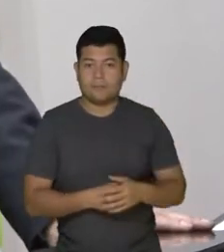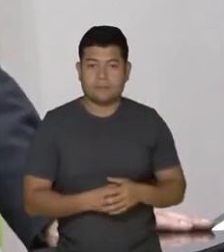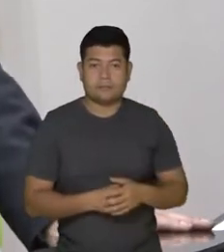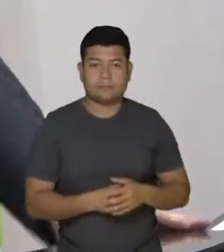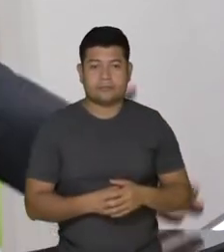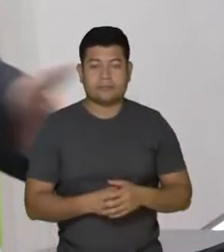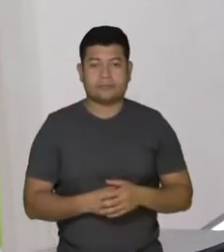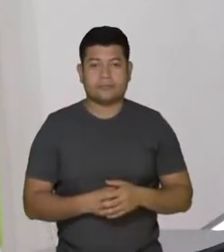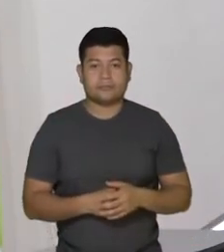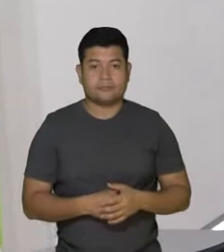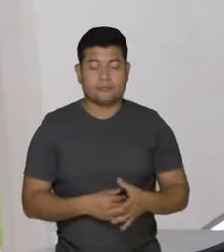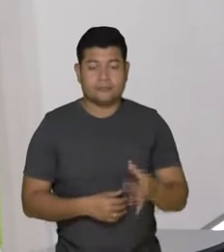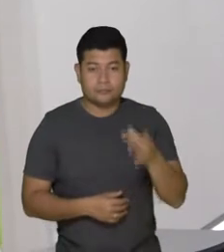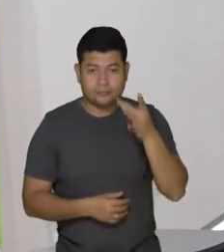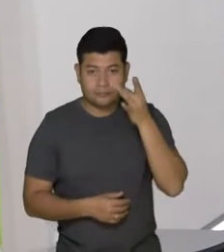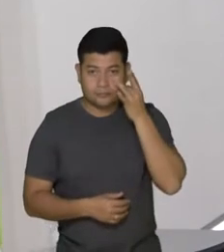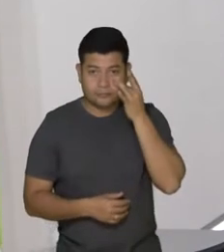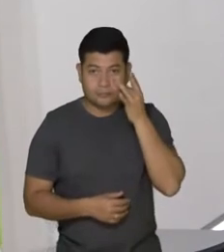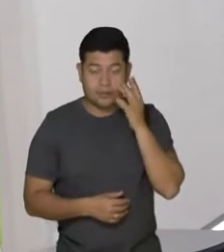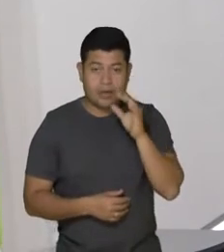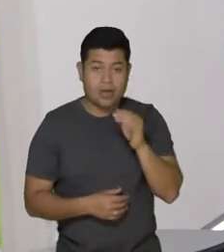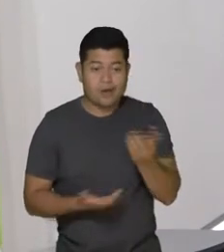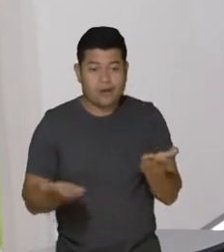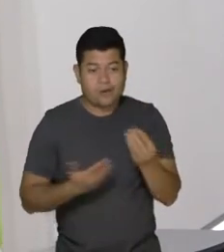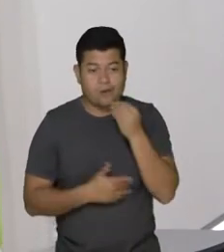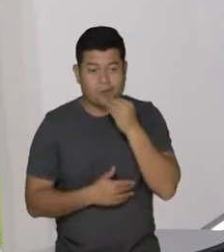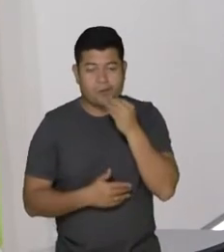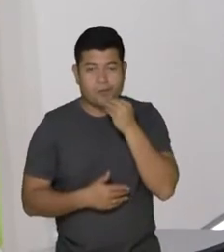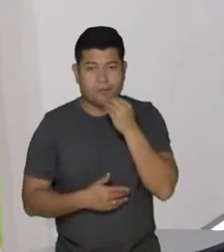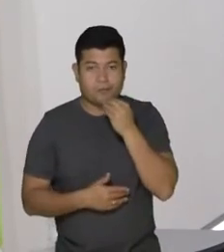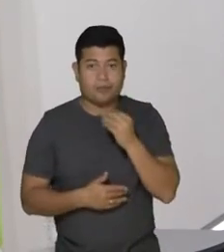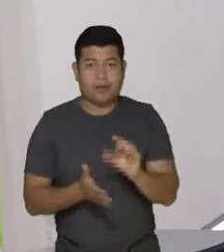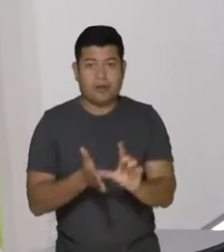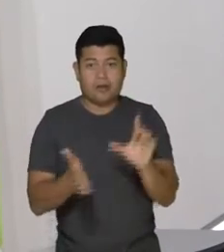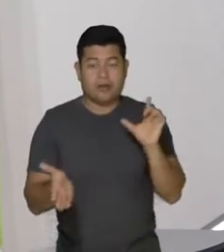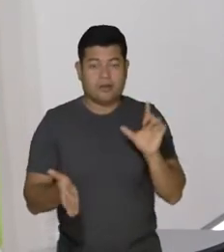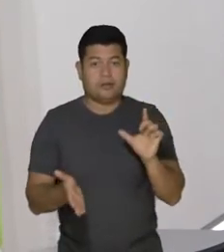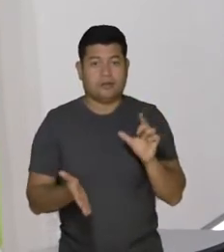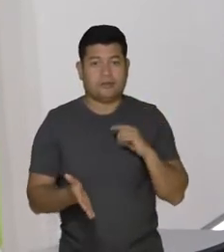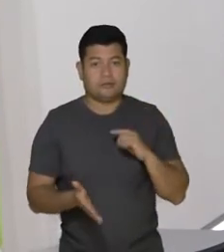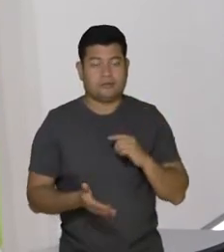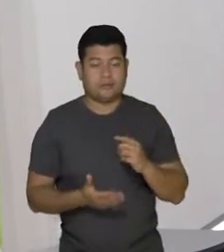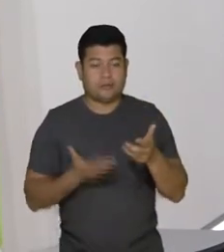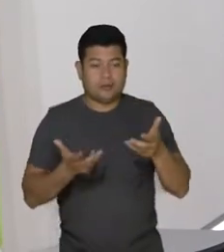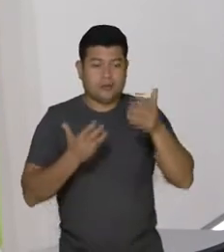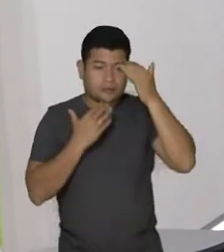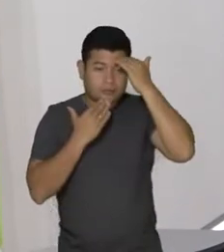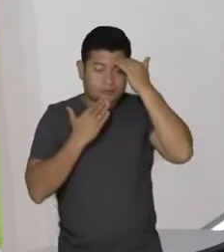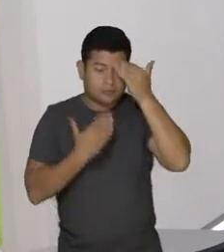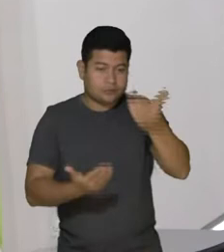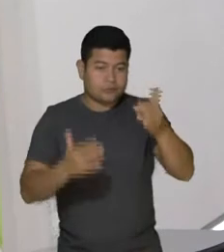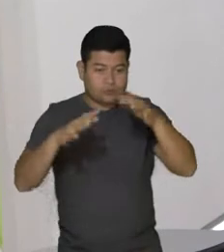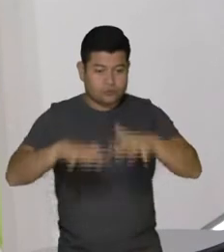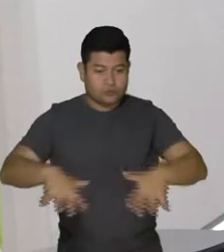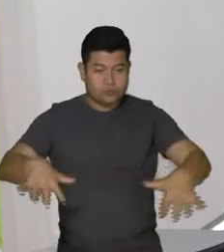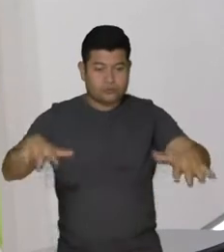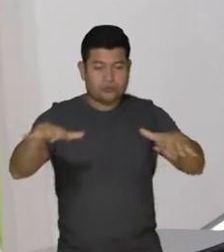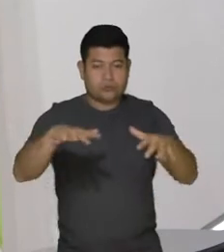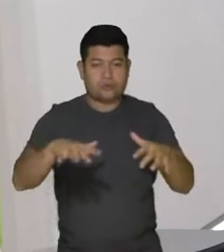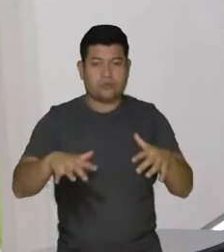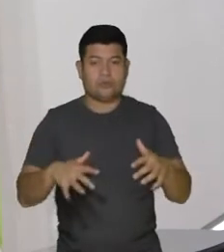E é claro que antes de mais nada deixo consignado aqui o agradecimento aqueles catarinenses